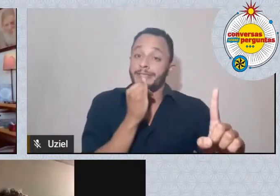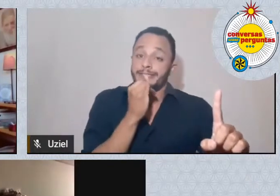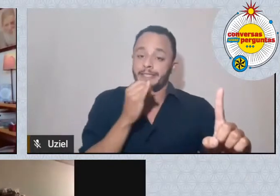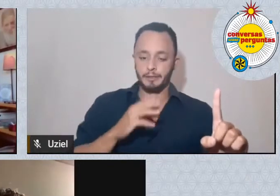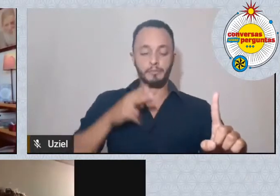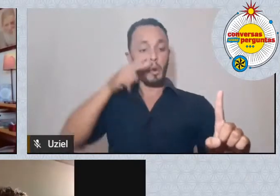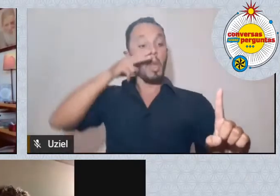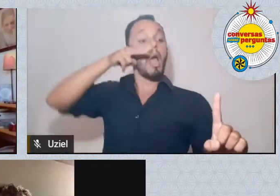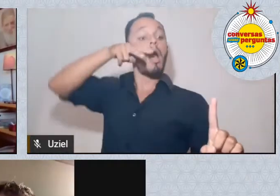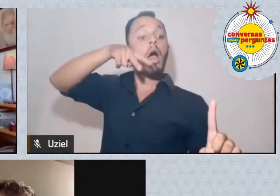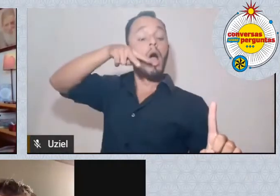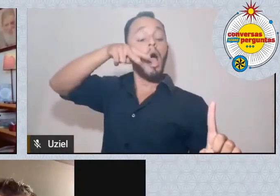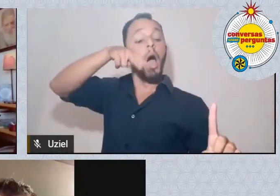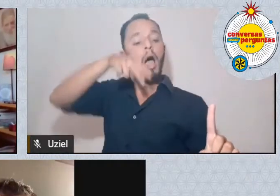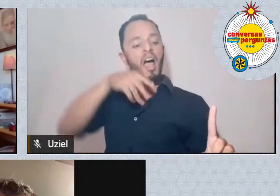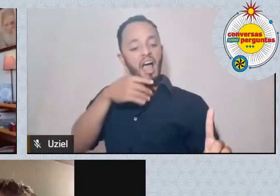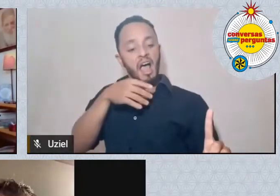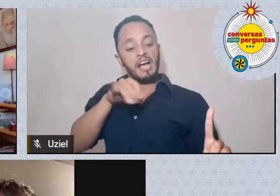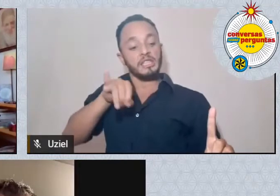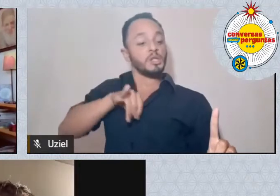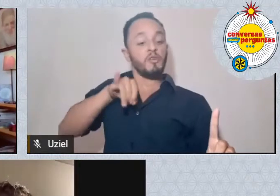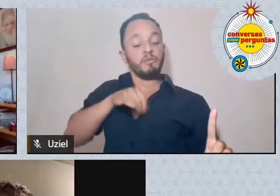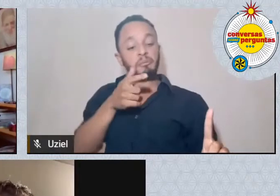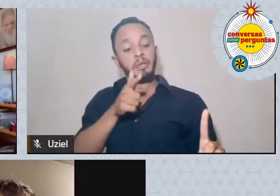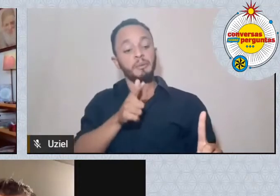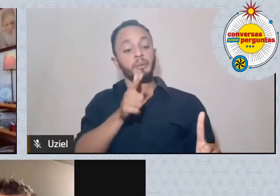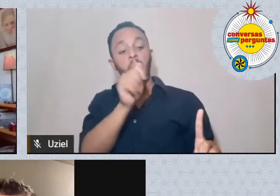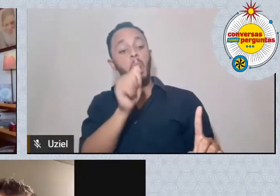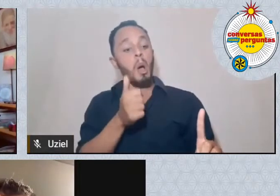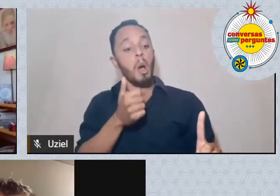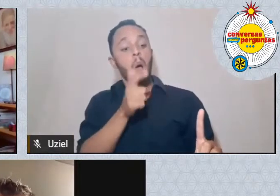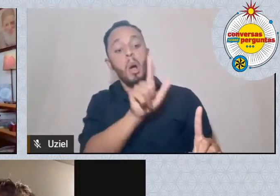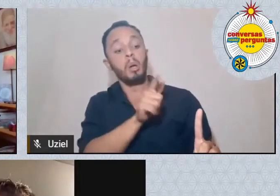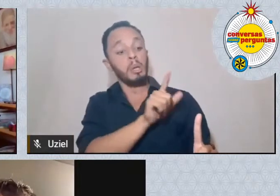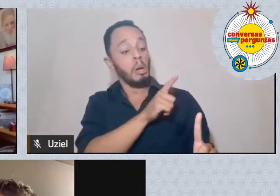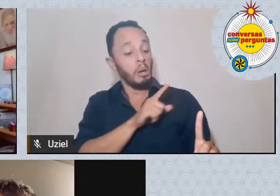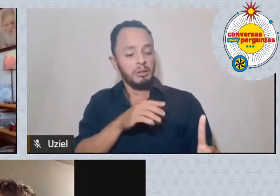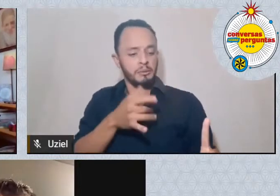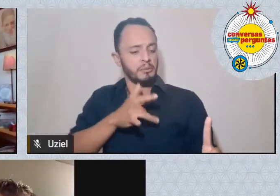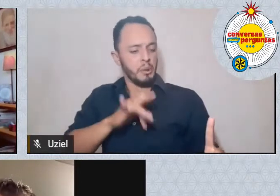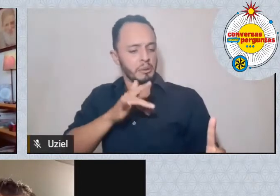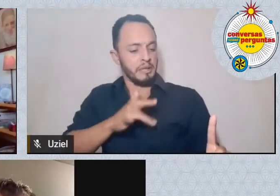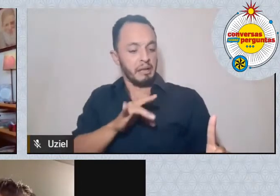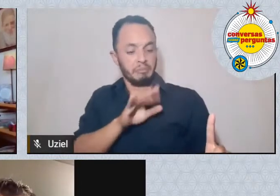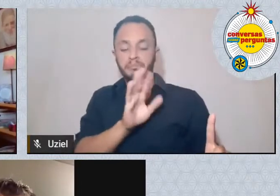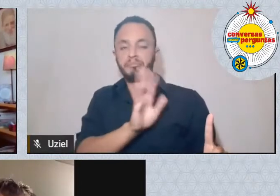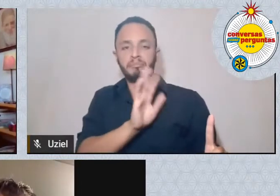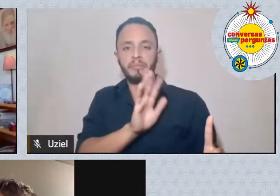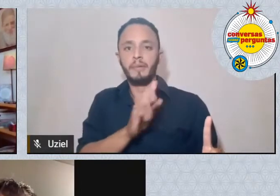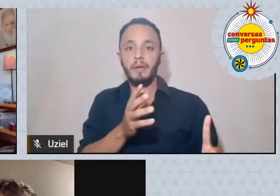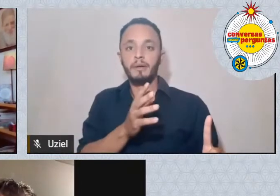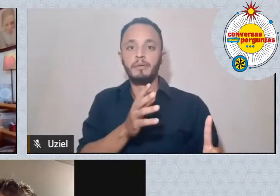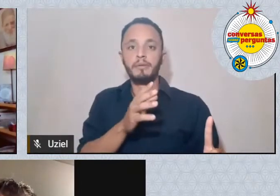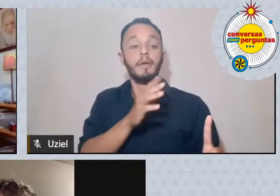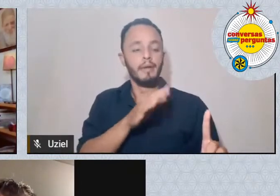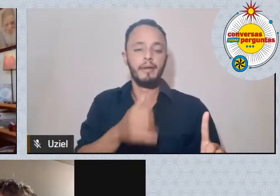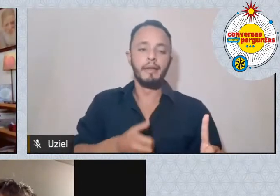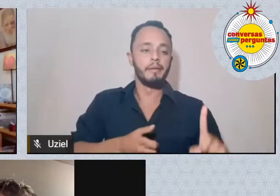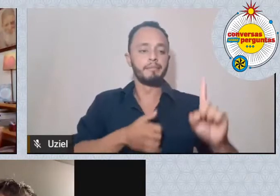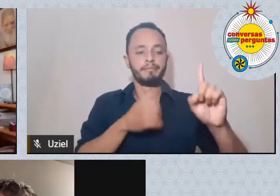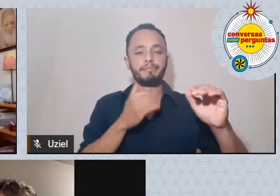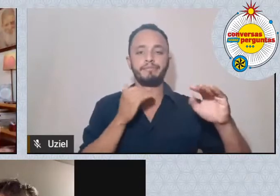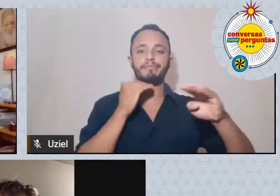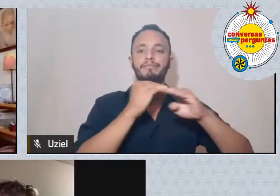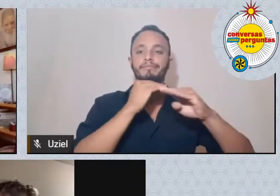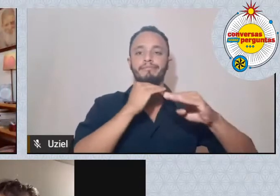outros e defendendo, enfim, no seu pequeno castelo ou condomínio. Eu fico te provocando aqui a cada resposta,